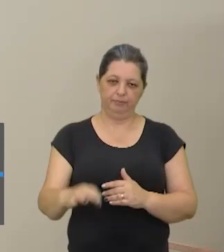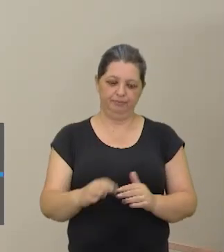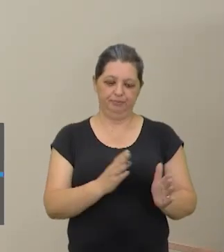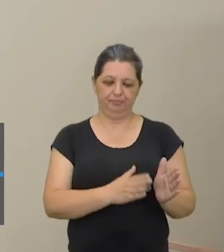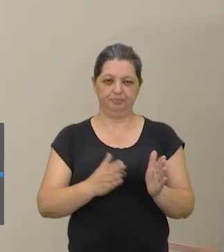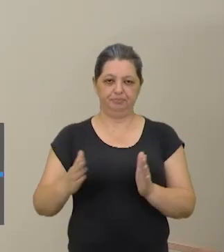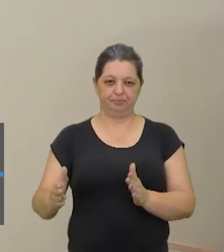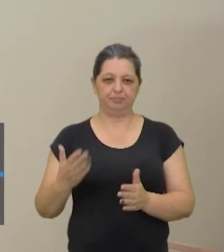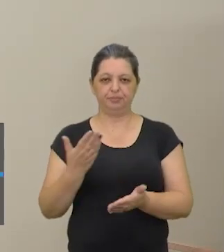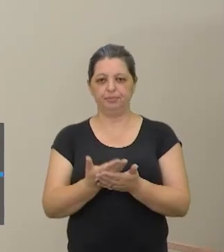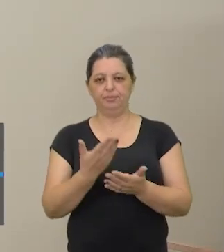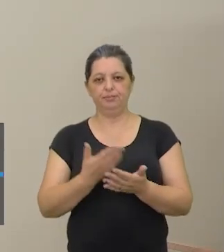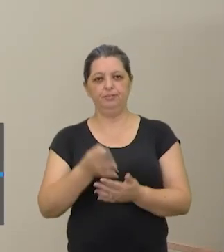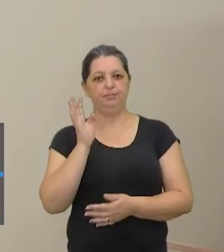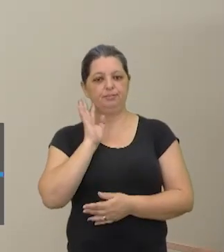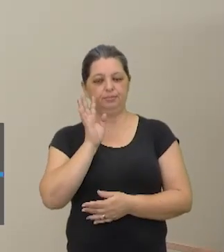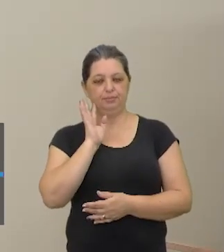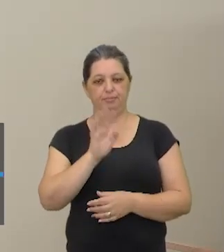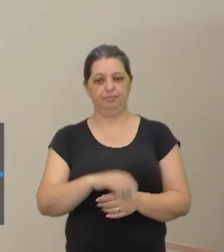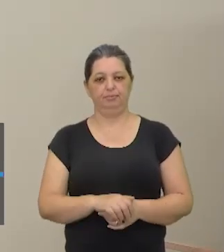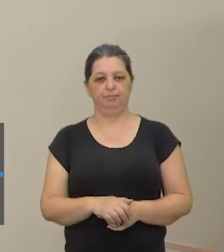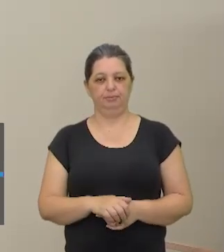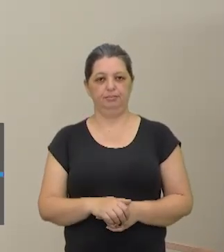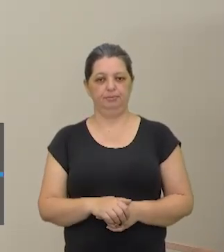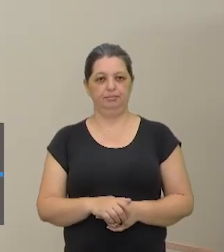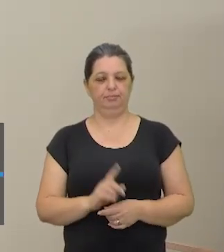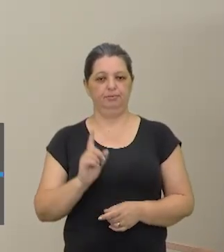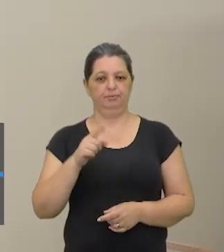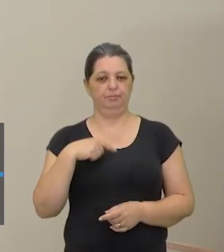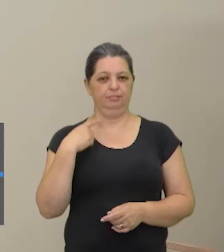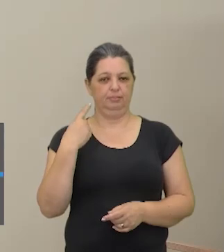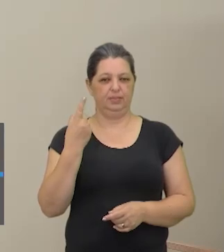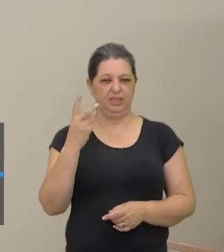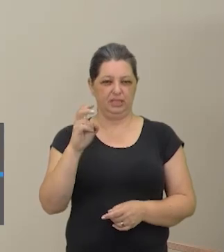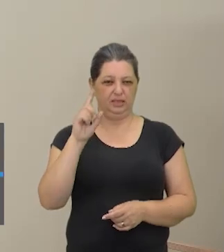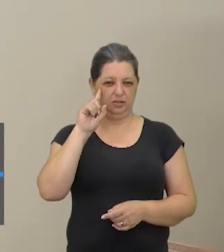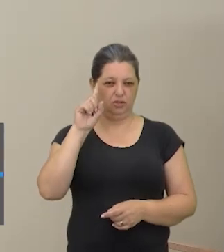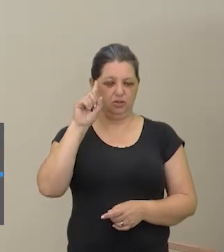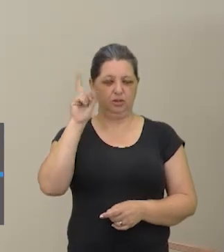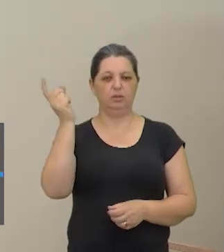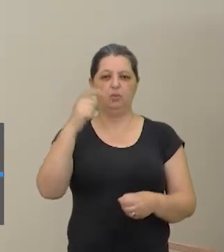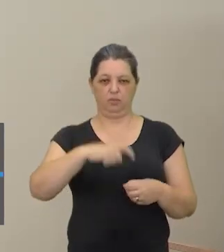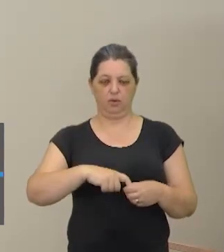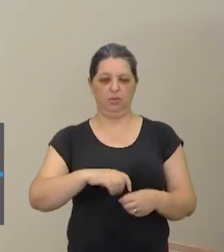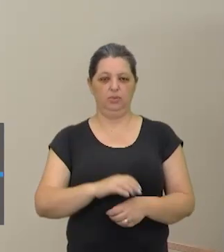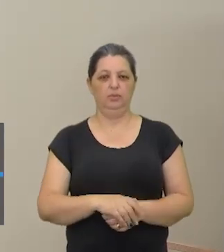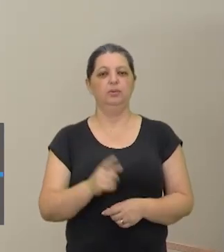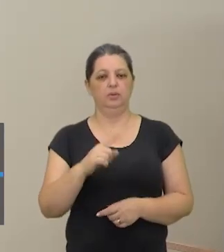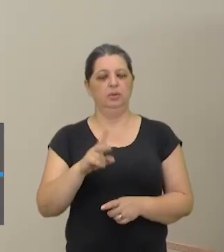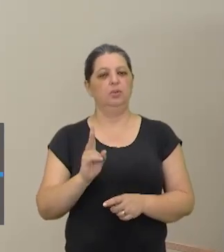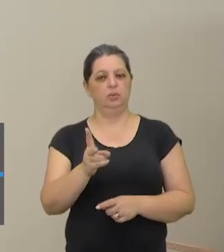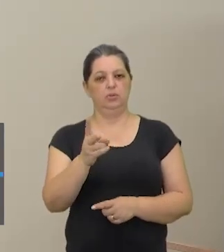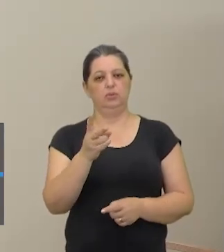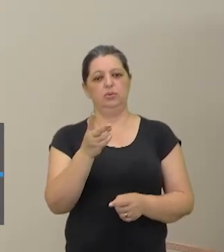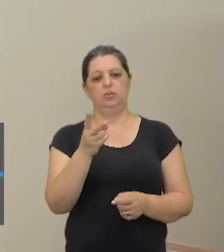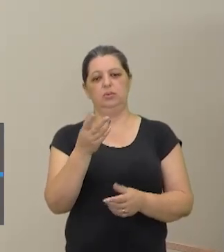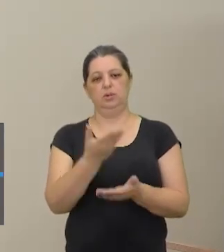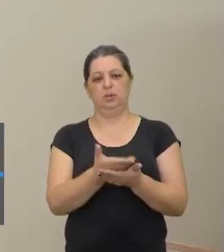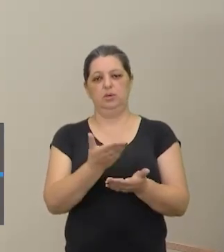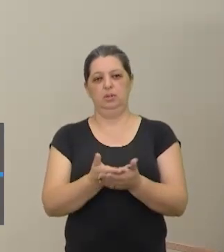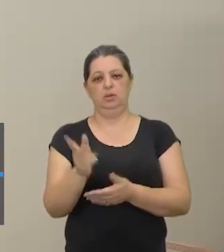mesmo. A aula tá muito legal, não percam. A gente se vê daqui a 15 dias, mas vocês retornam com o professor Anderson na